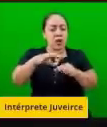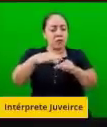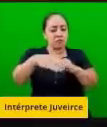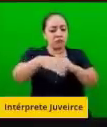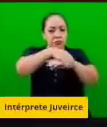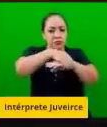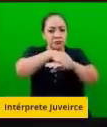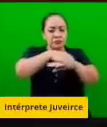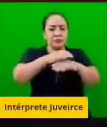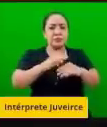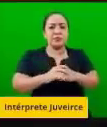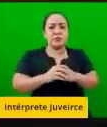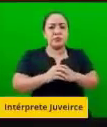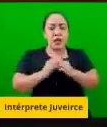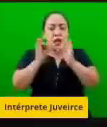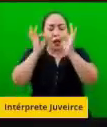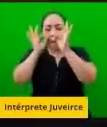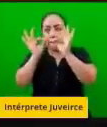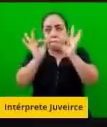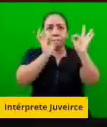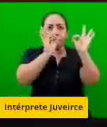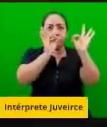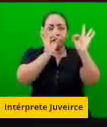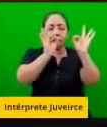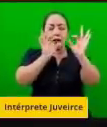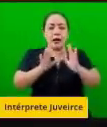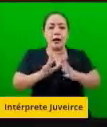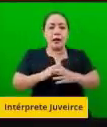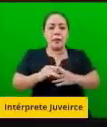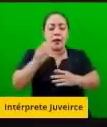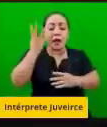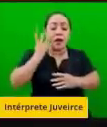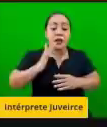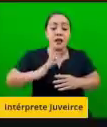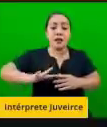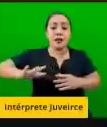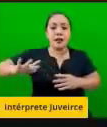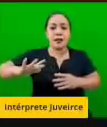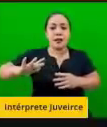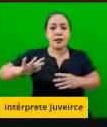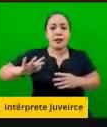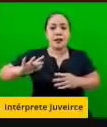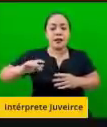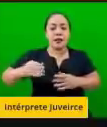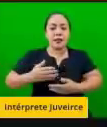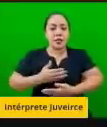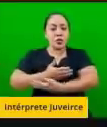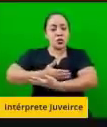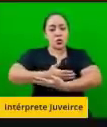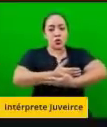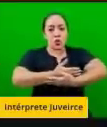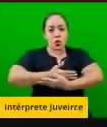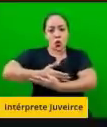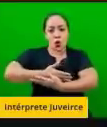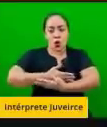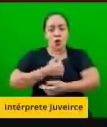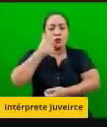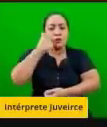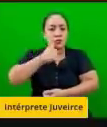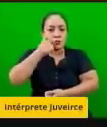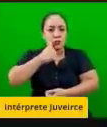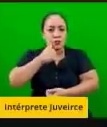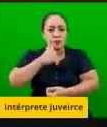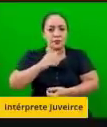ele lança um olhar para a criança que está no colo da mulher. Essa mulher que está ao centro